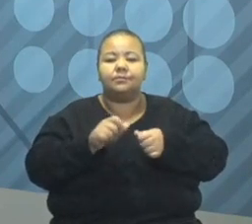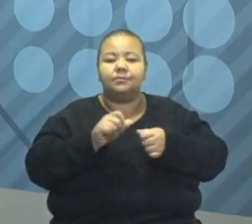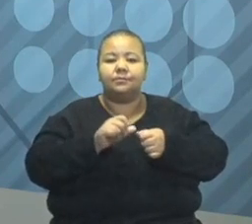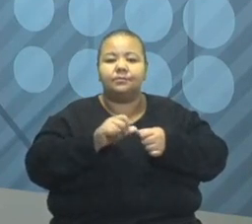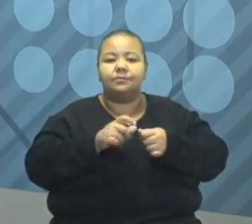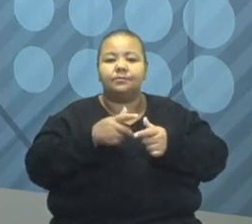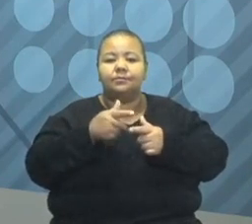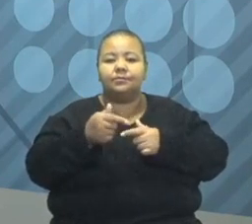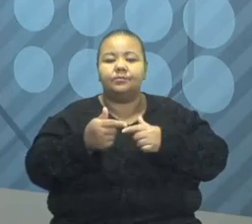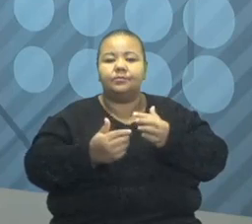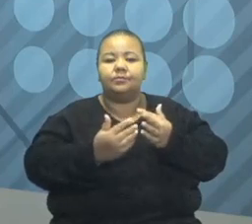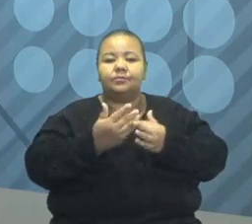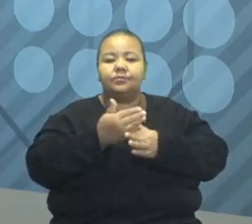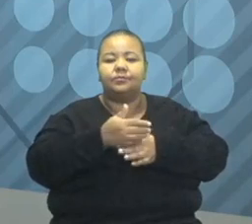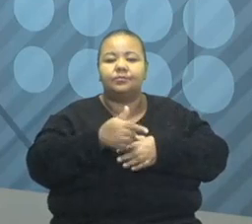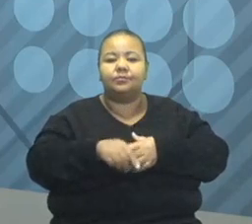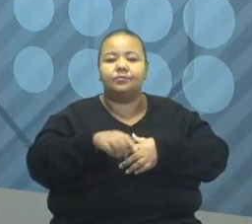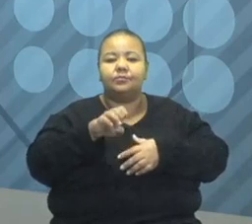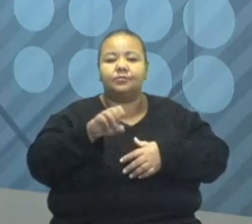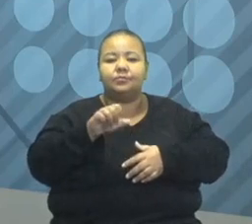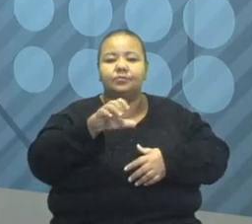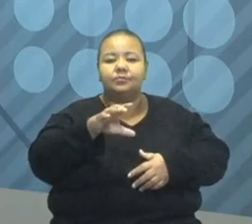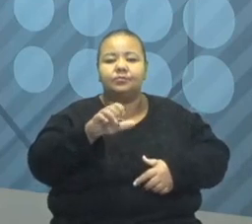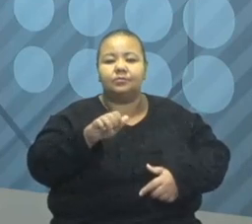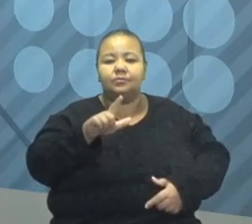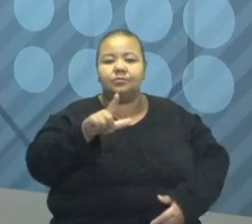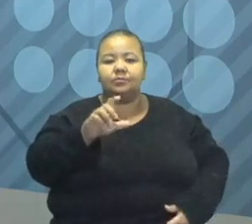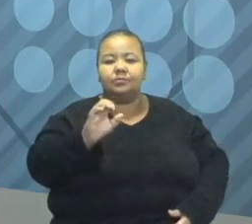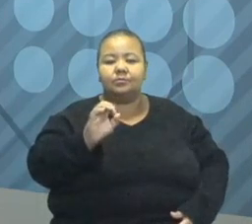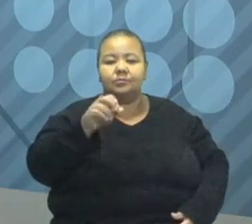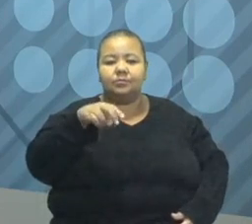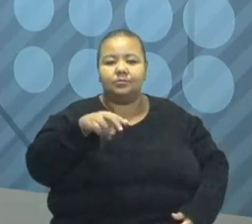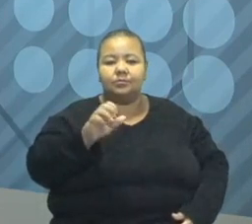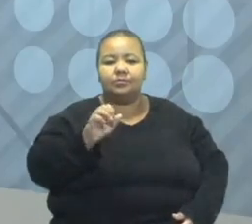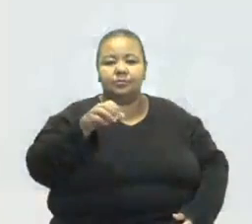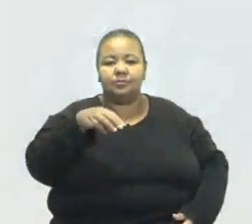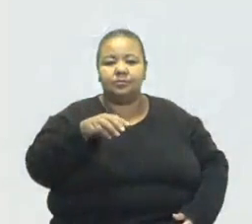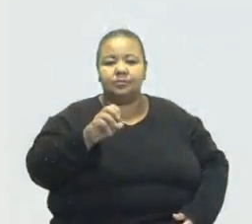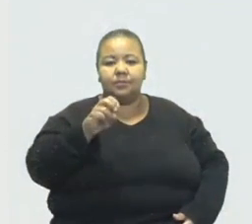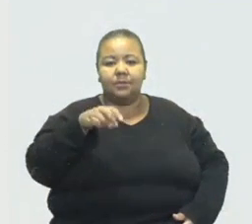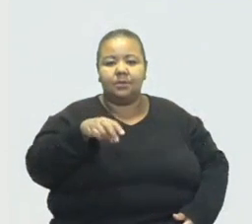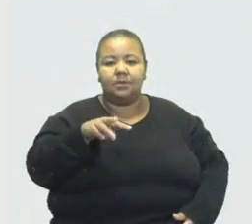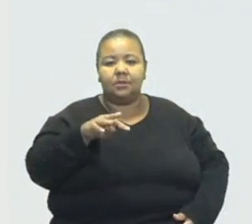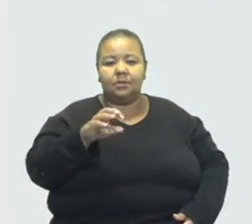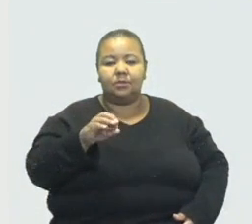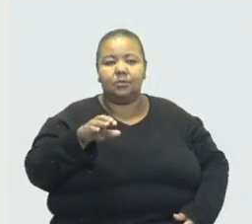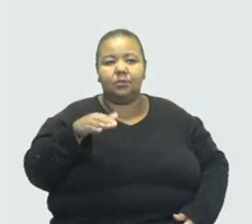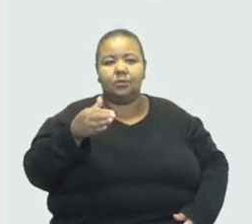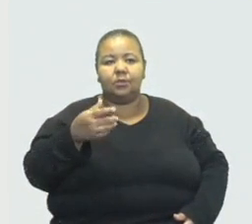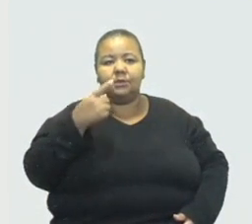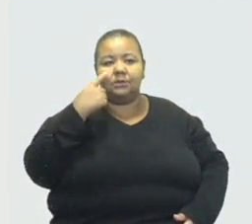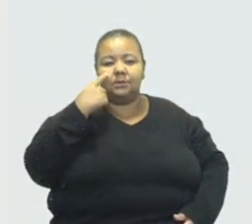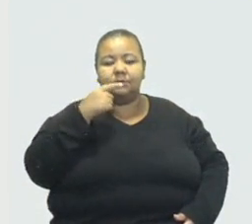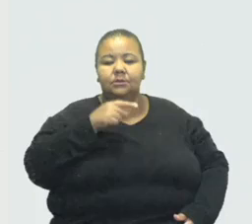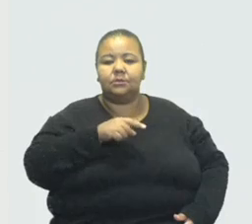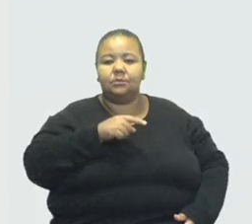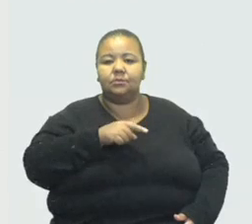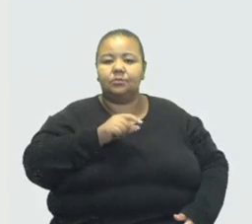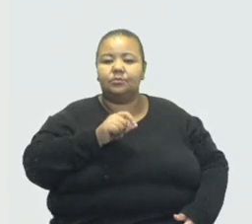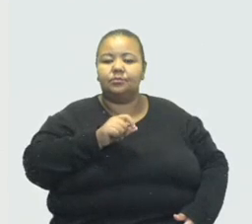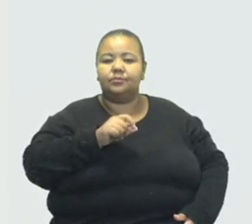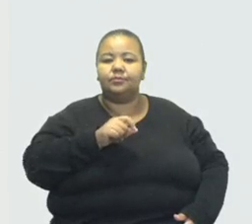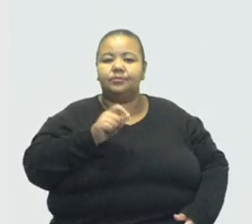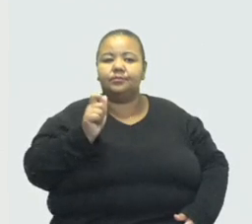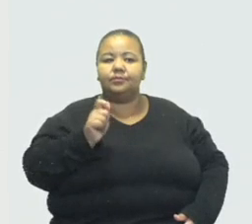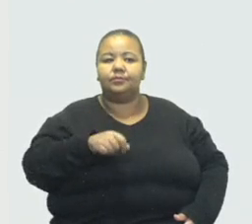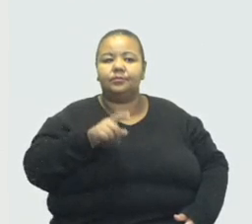por exemplo, pelo método do escalonamento. E é isso que nós veremos agora. Quando nós pensamos no escalonamento,